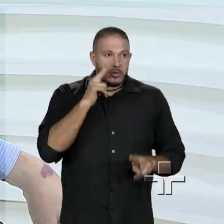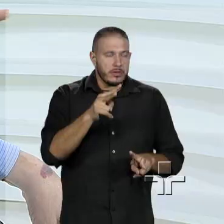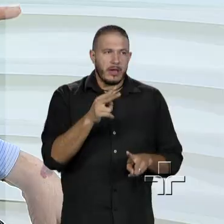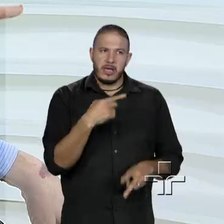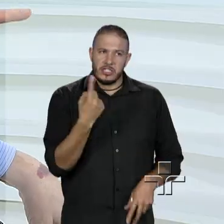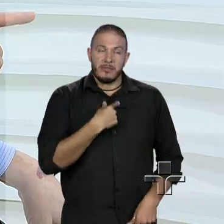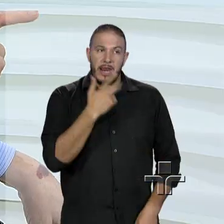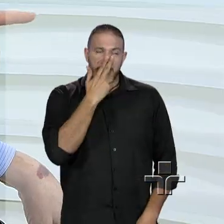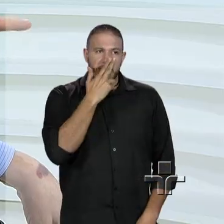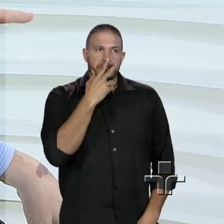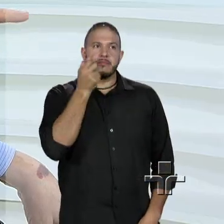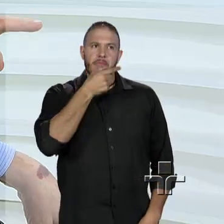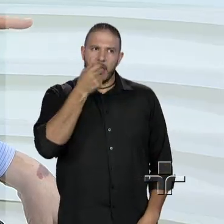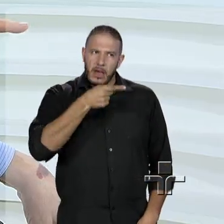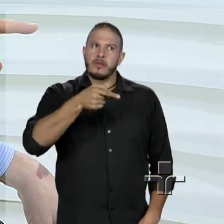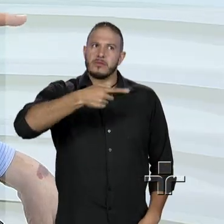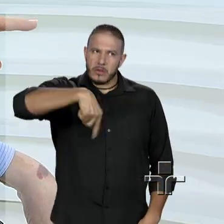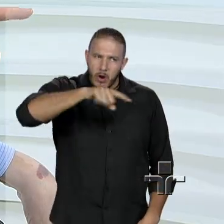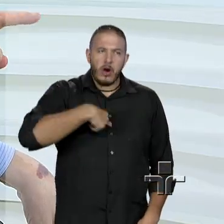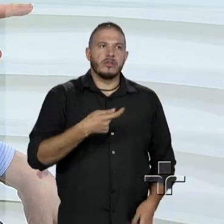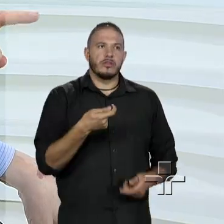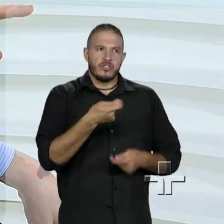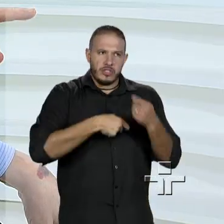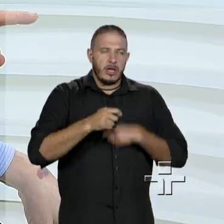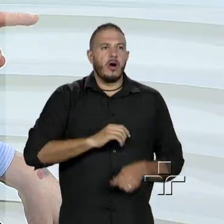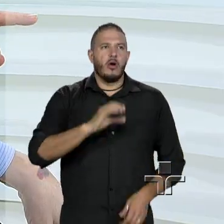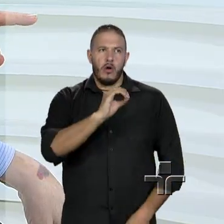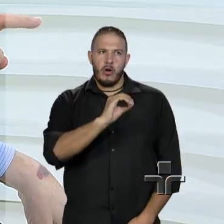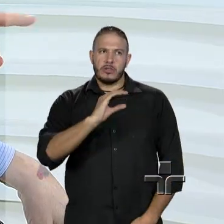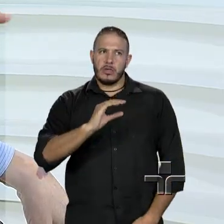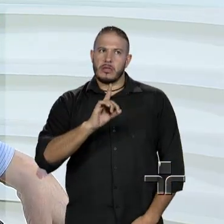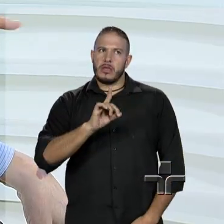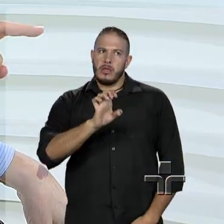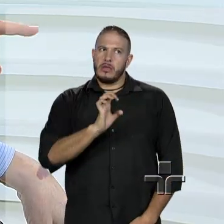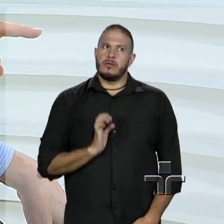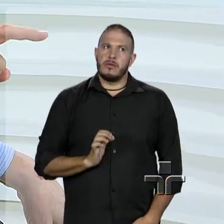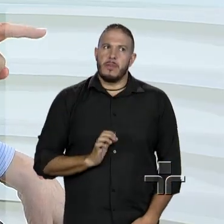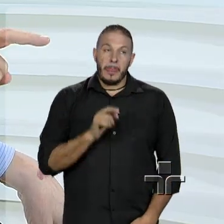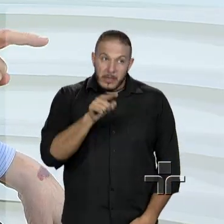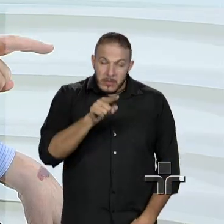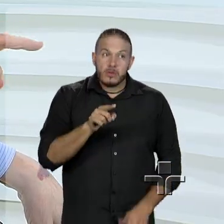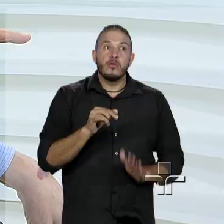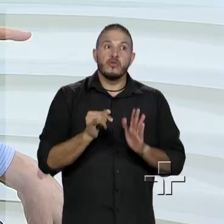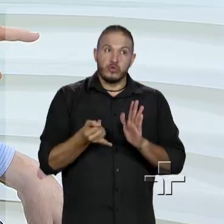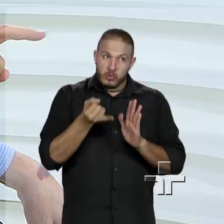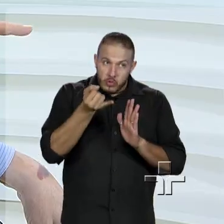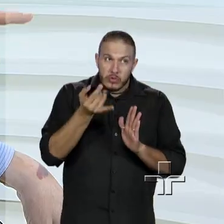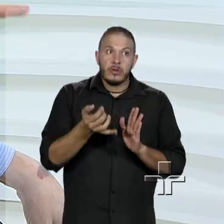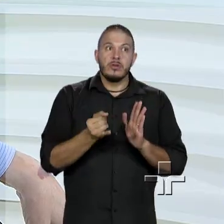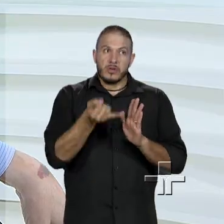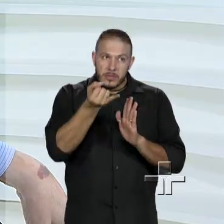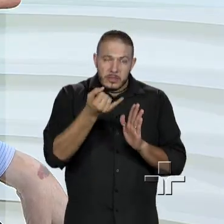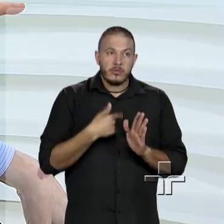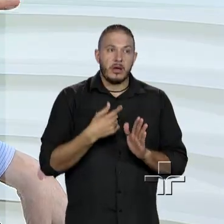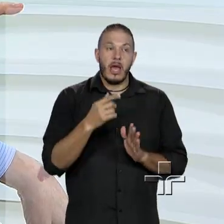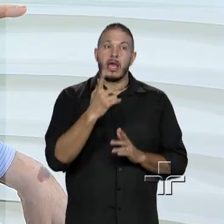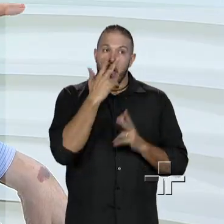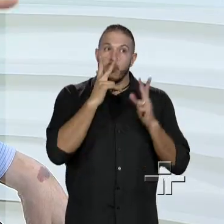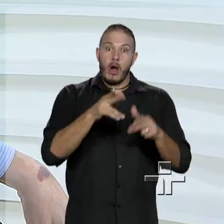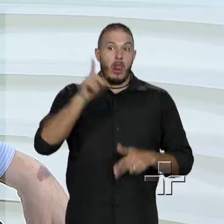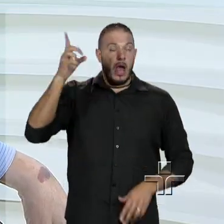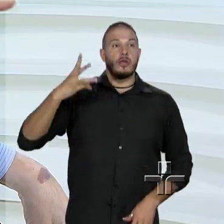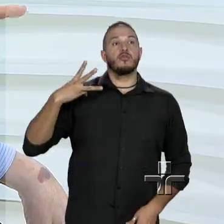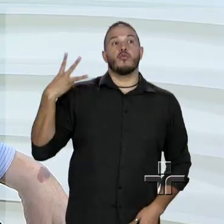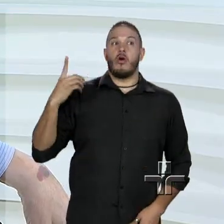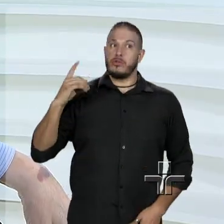levando a sério nesse negócio de entrar para a OCDE. Porque isso é um embrulho igual ao do consenso de Washington.